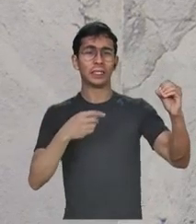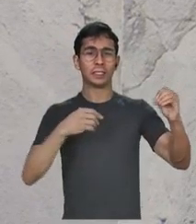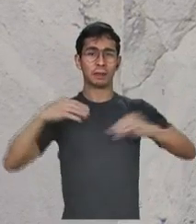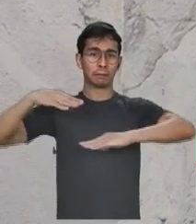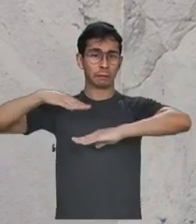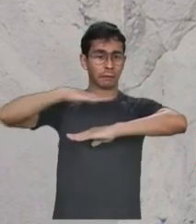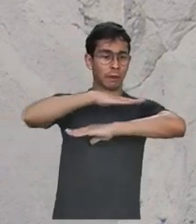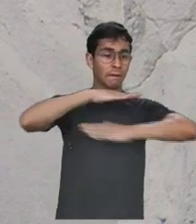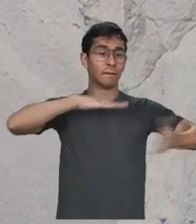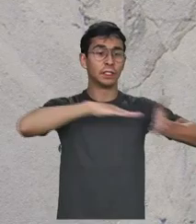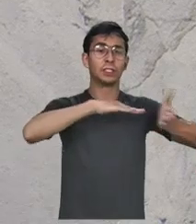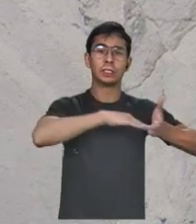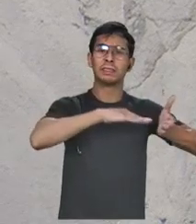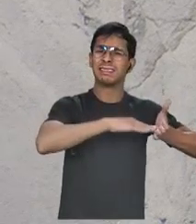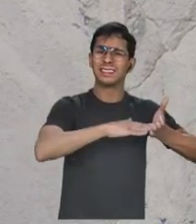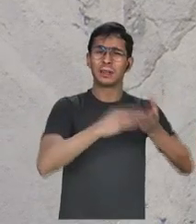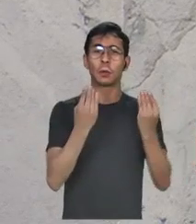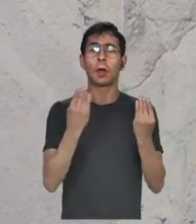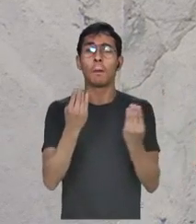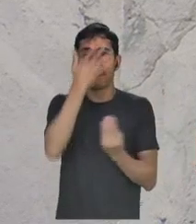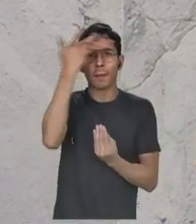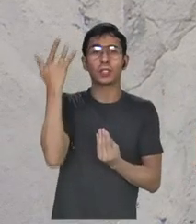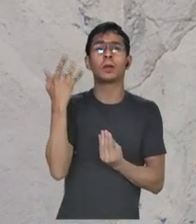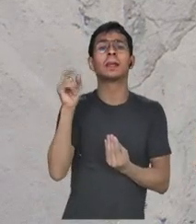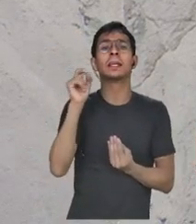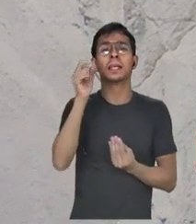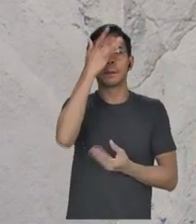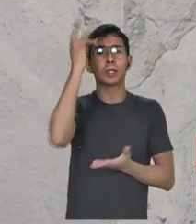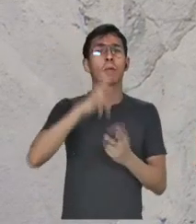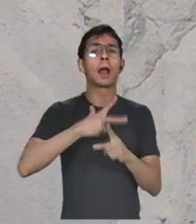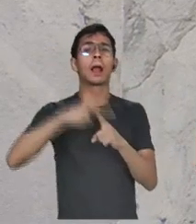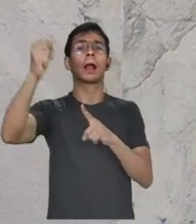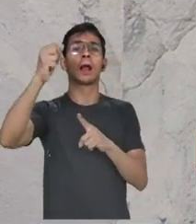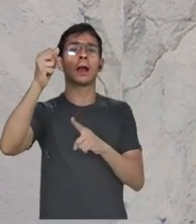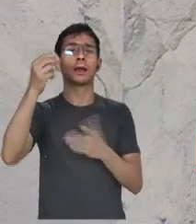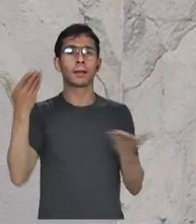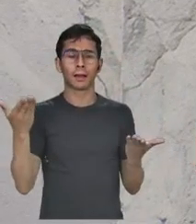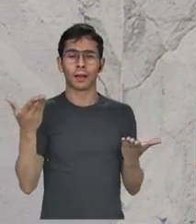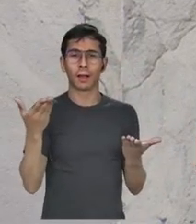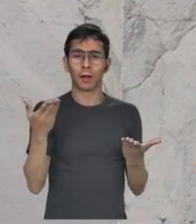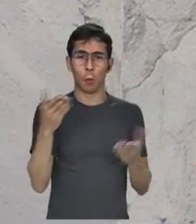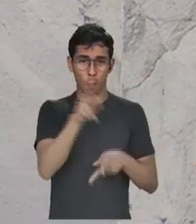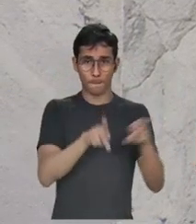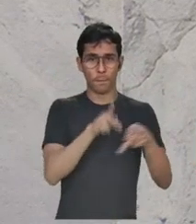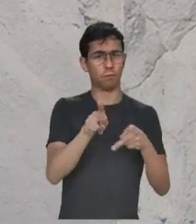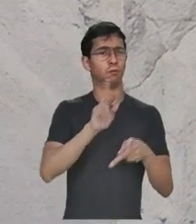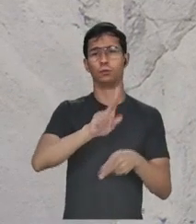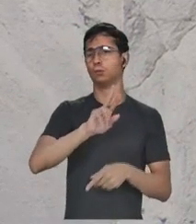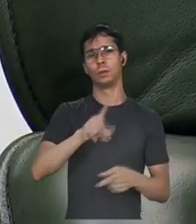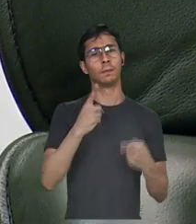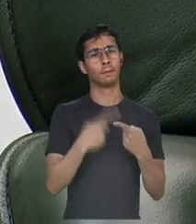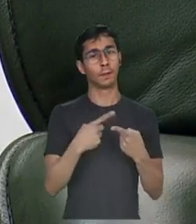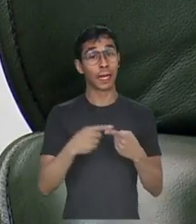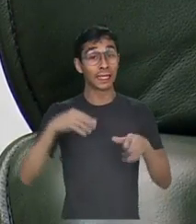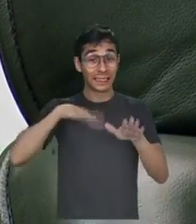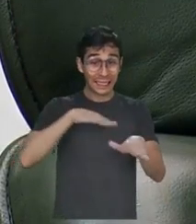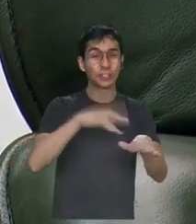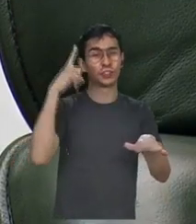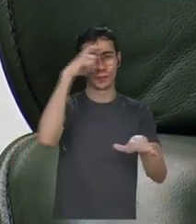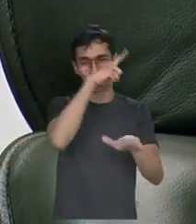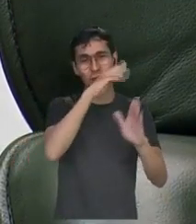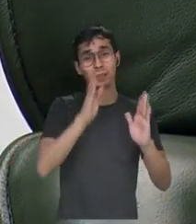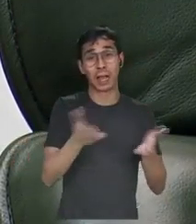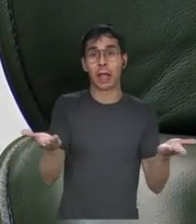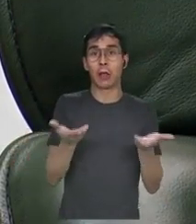se o presidente com certeza alguém vai ganhar mais não é o povo porque o trânsito já é tumultuado já é difícil e ainda se